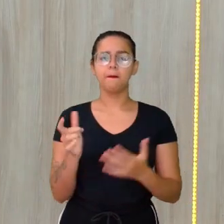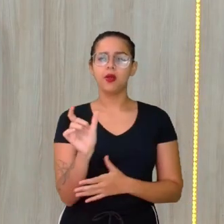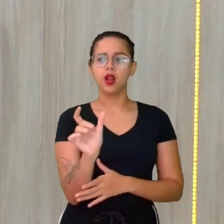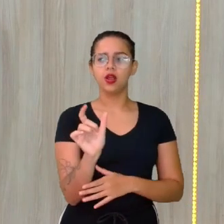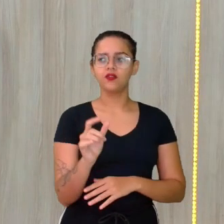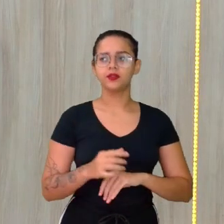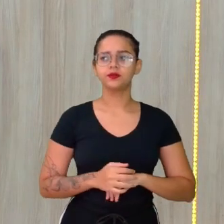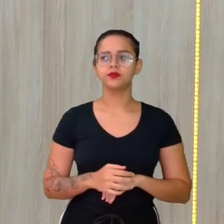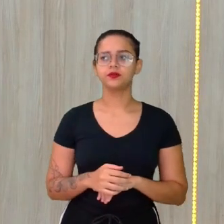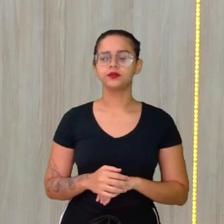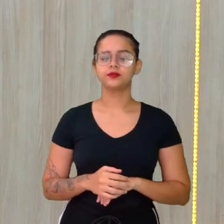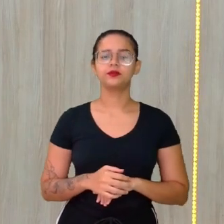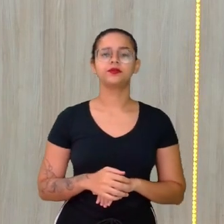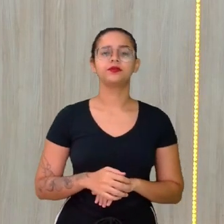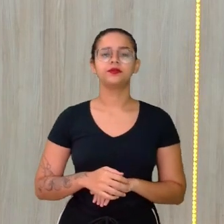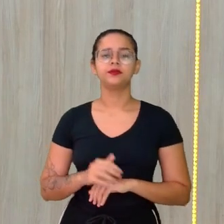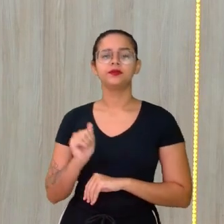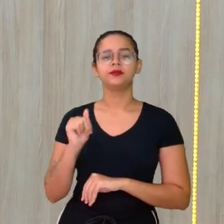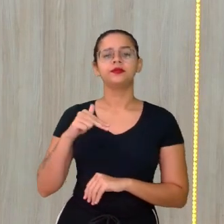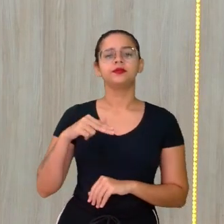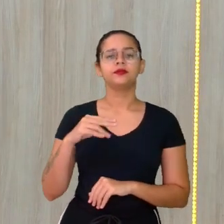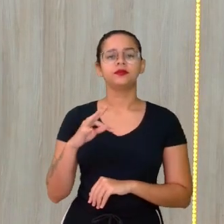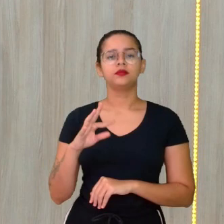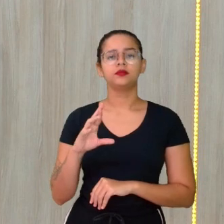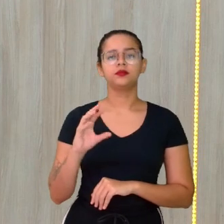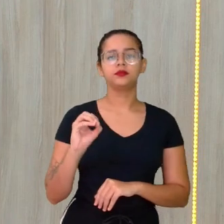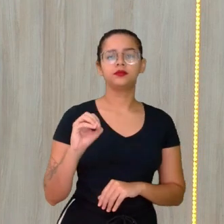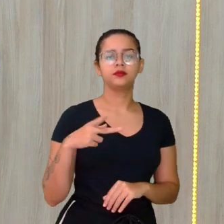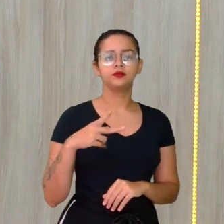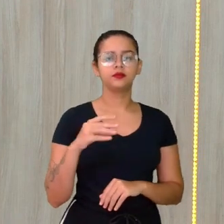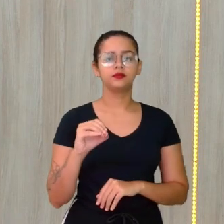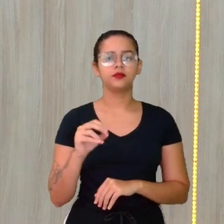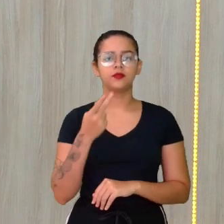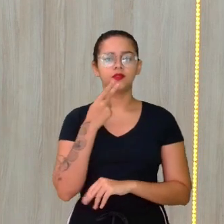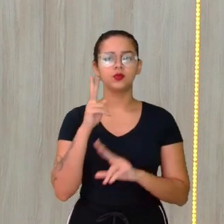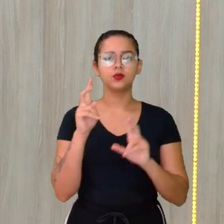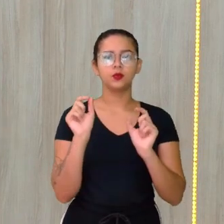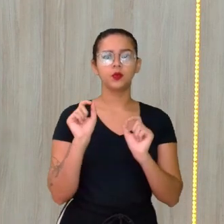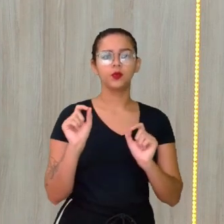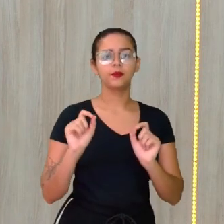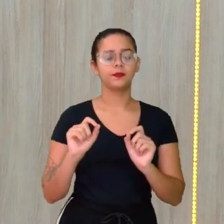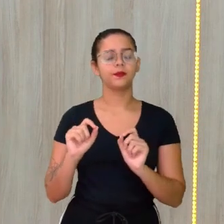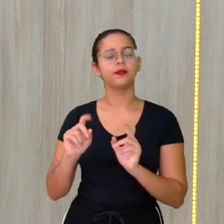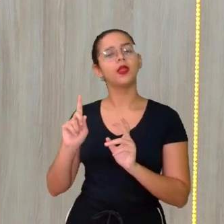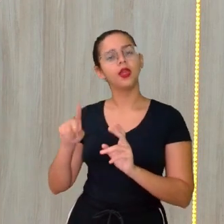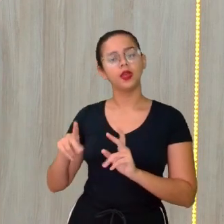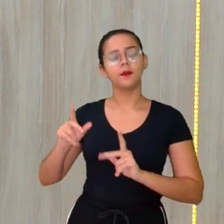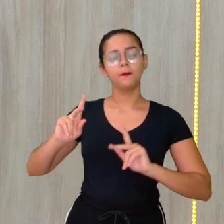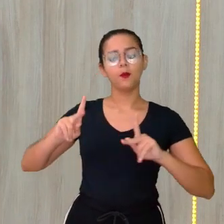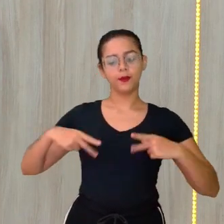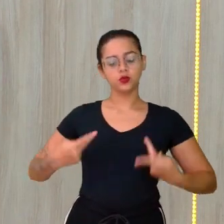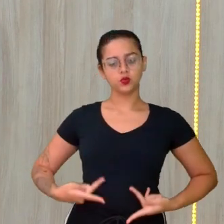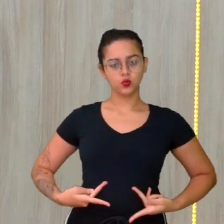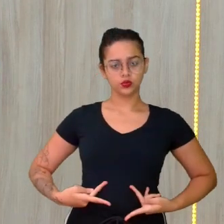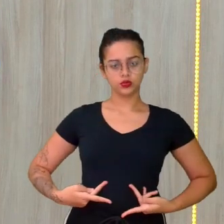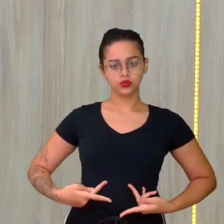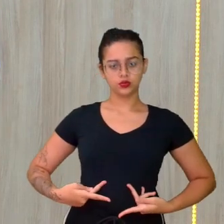Aí, ó, antropo. Né? Quando a gente fala antropo, a gente está falando de humanidade. Por